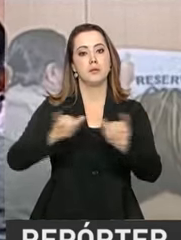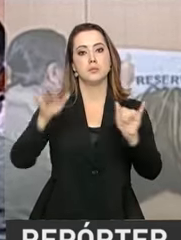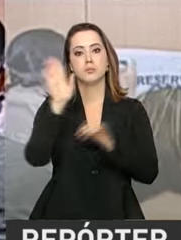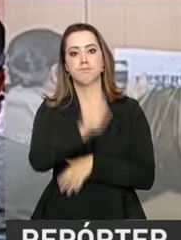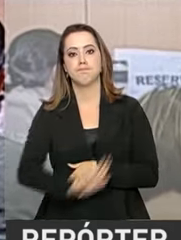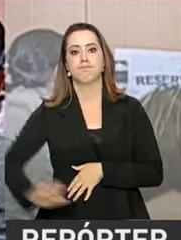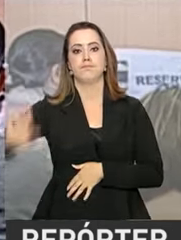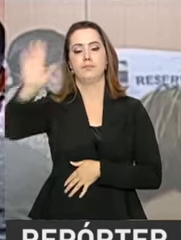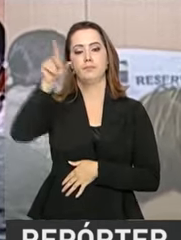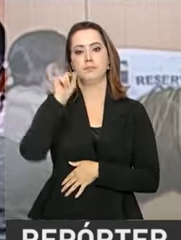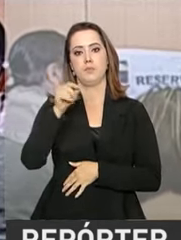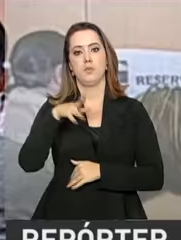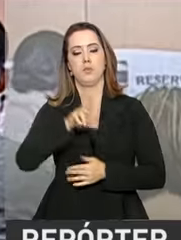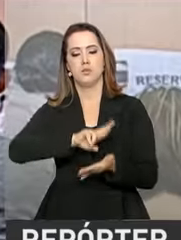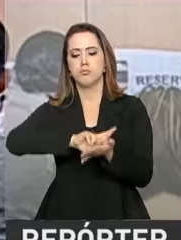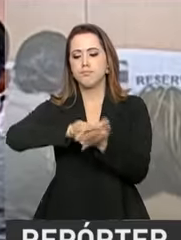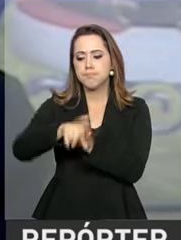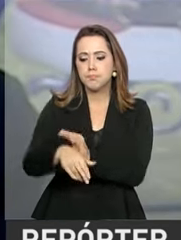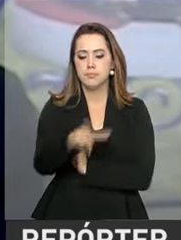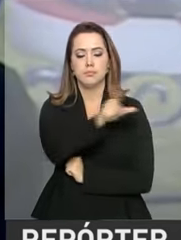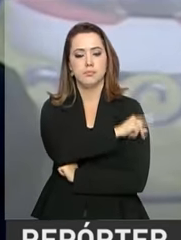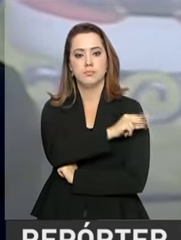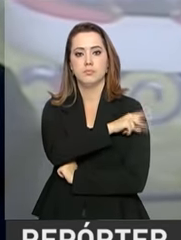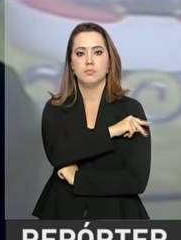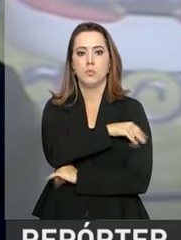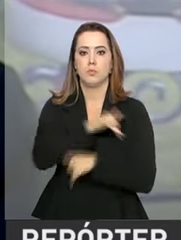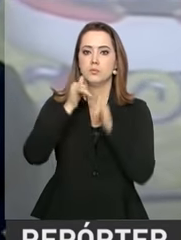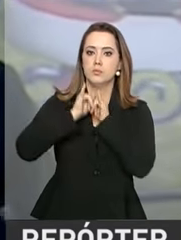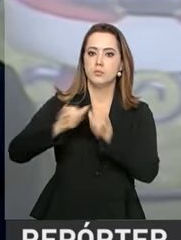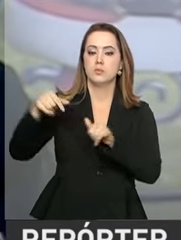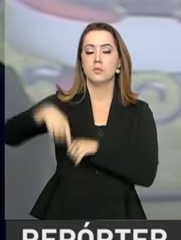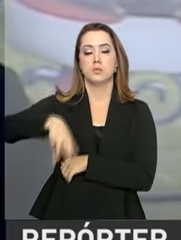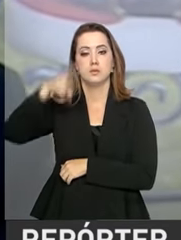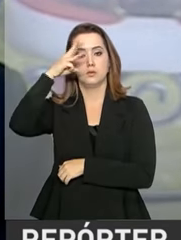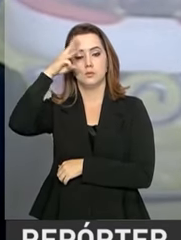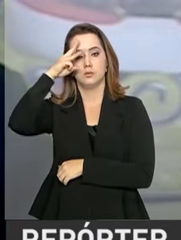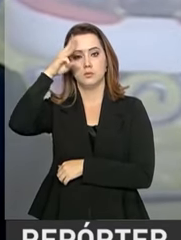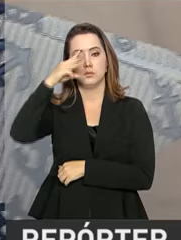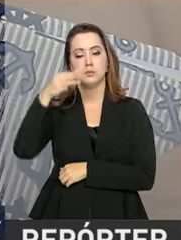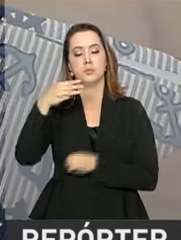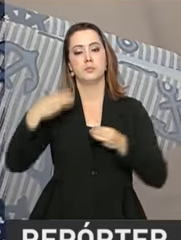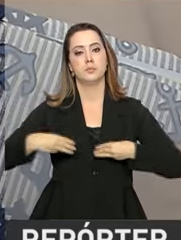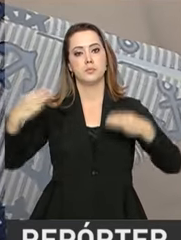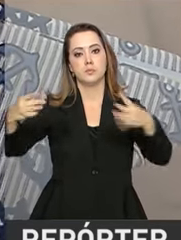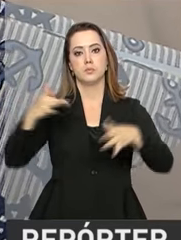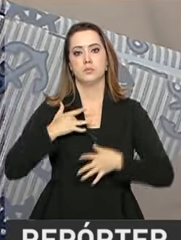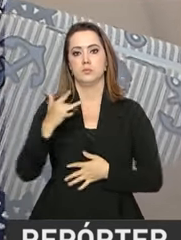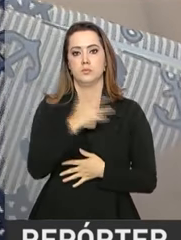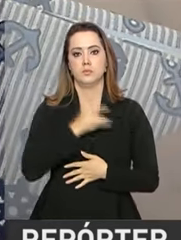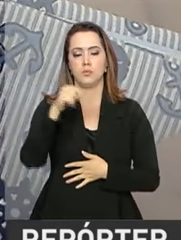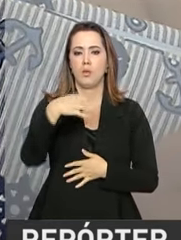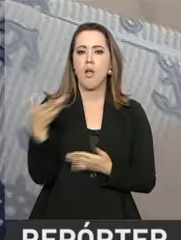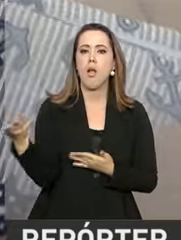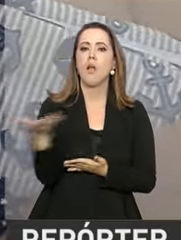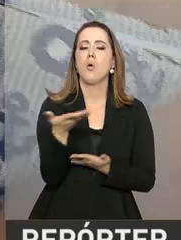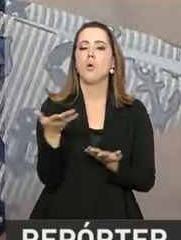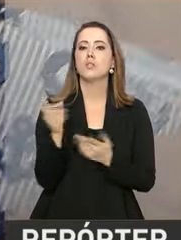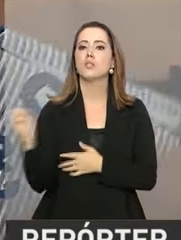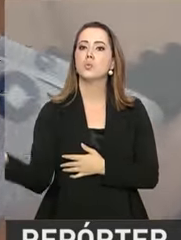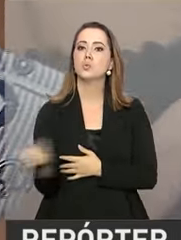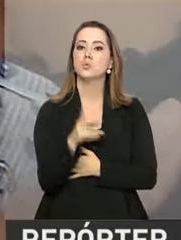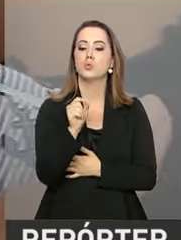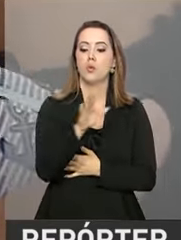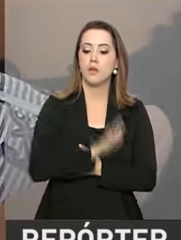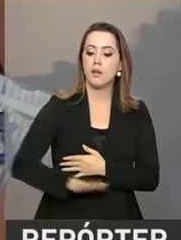Nacional de Multivacinação 2016, lançada nesta terça-feira pelo Ministério da Saúde. E dessa vez, a novidade é que, além das